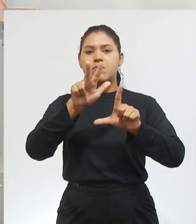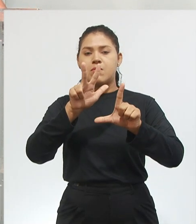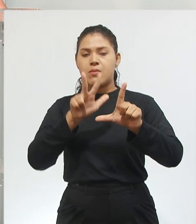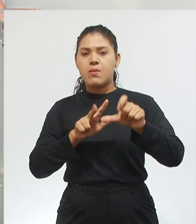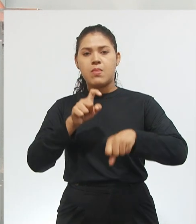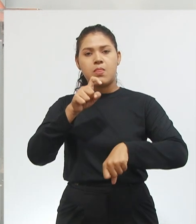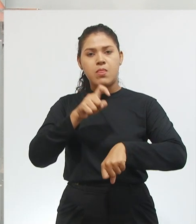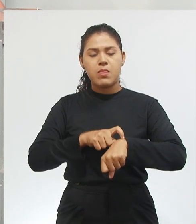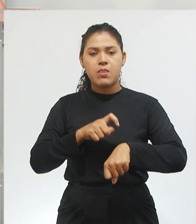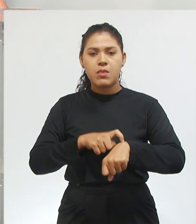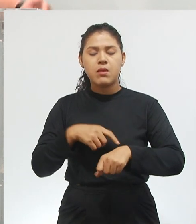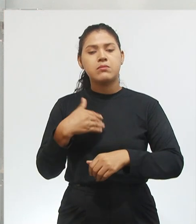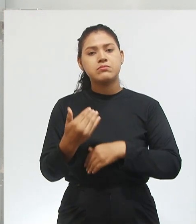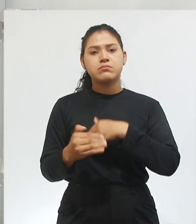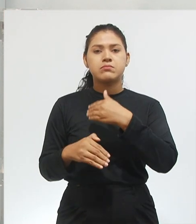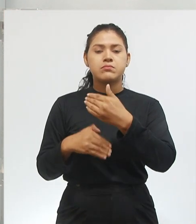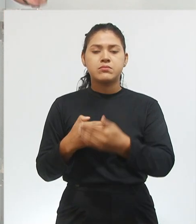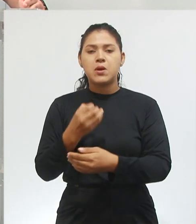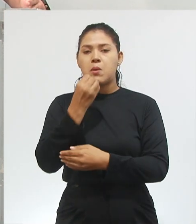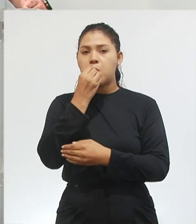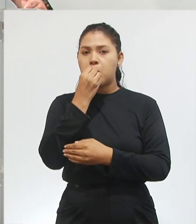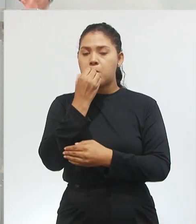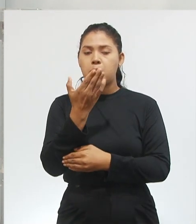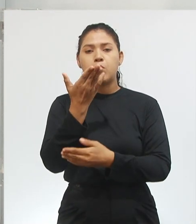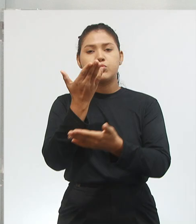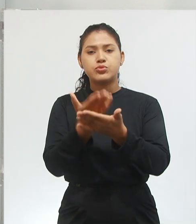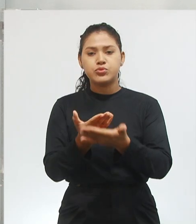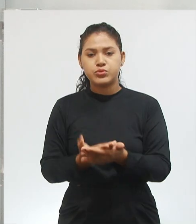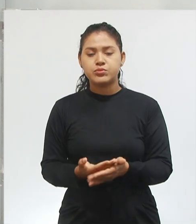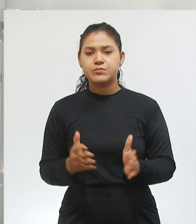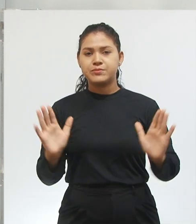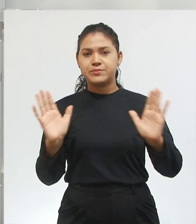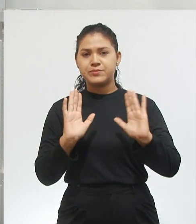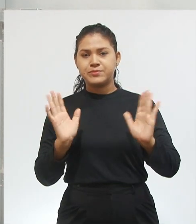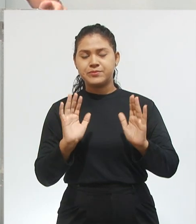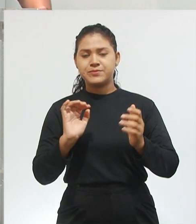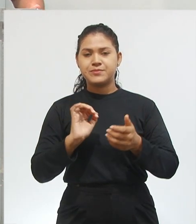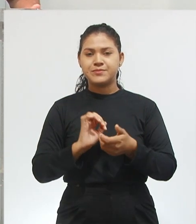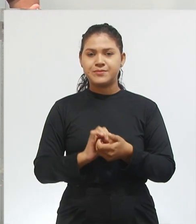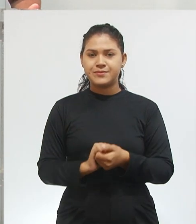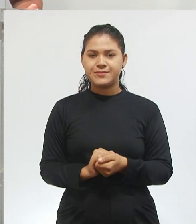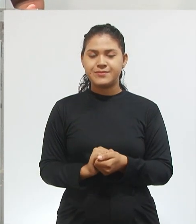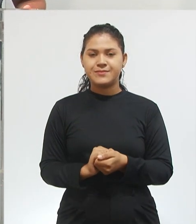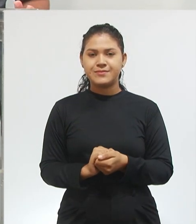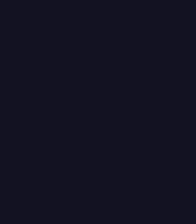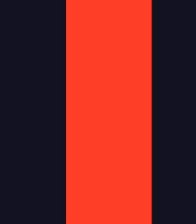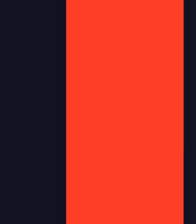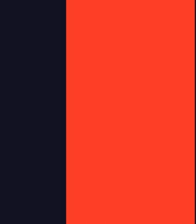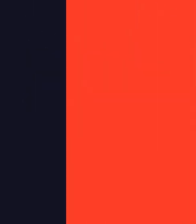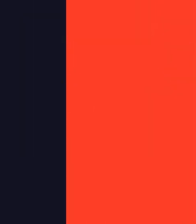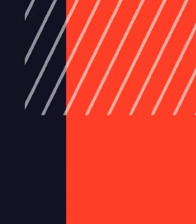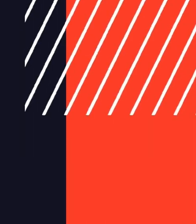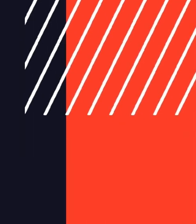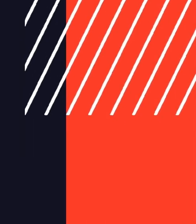tempo que nós tivemos na nossa disciplina Desejo a todos bom estudos e até mais tchau tchau